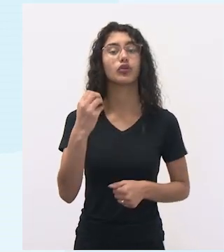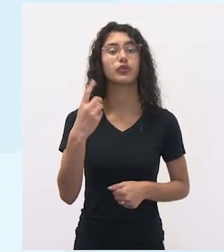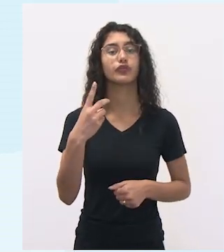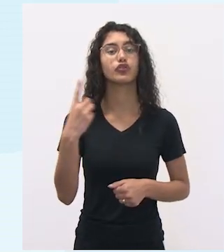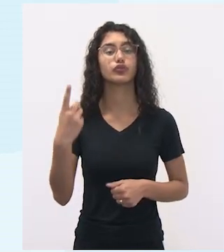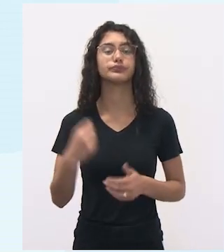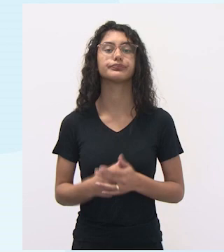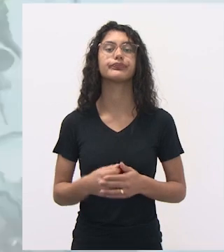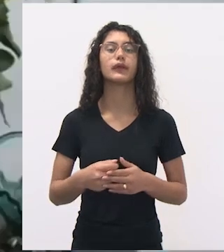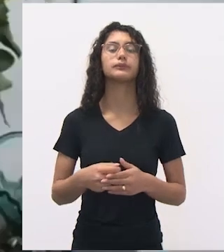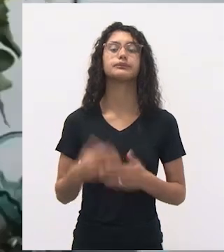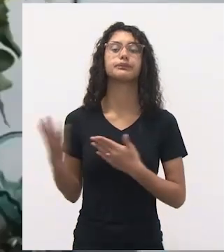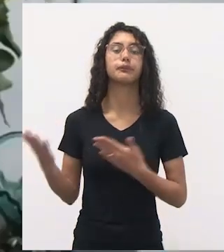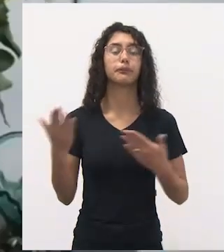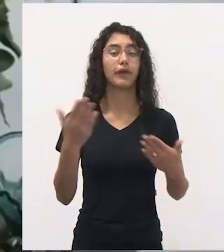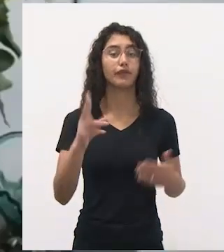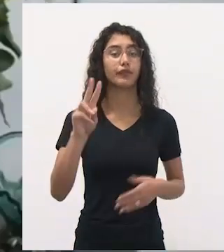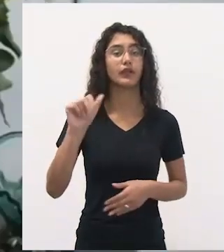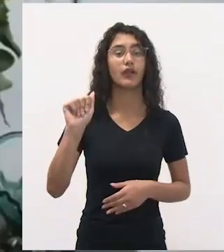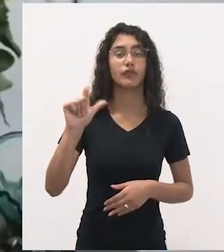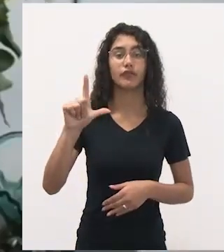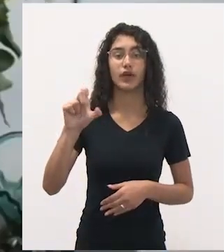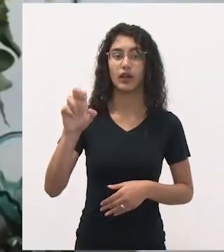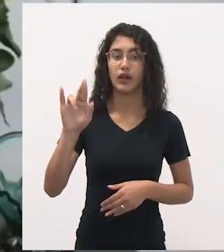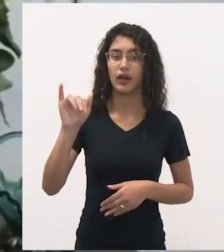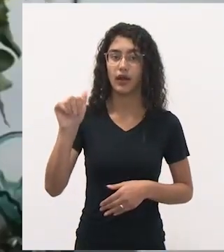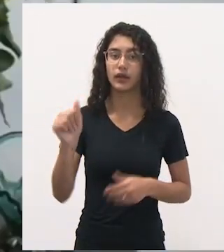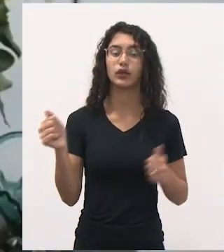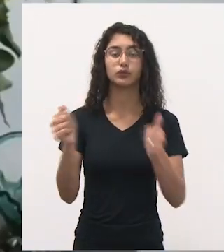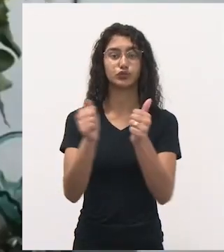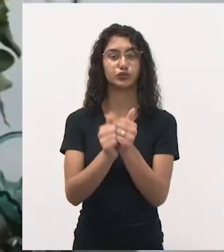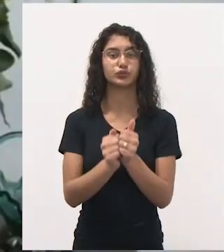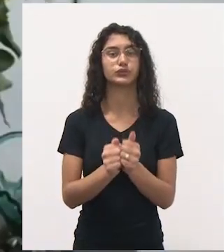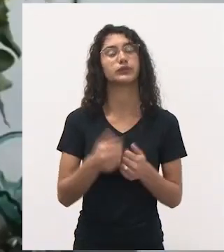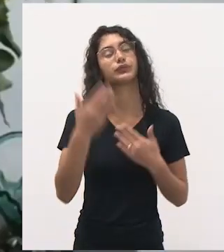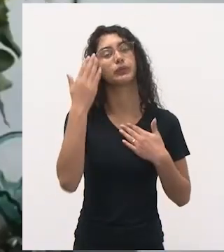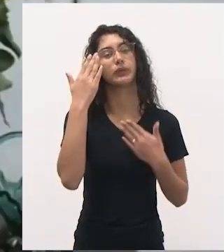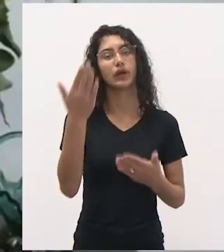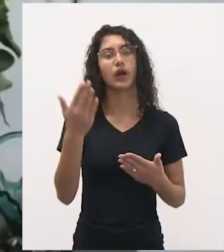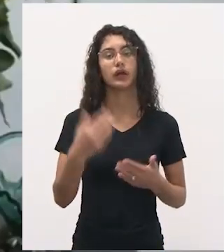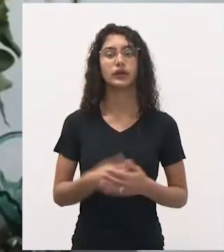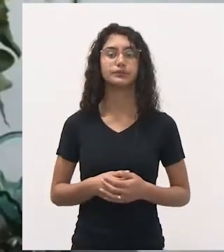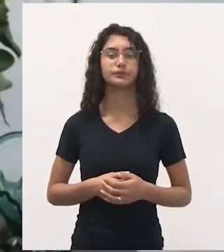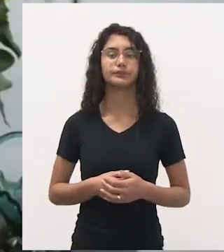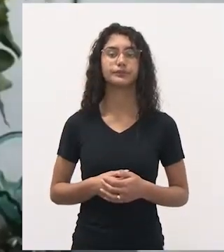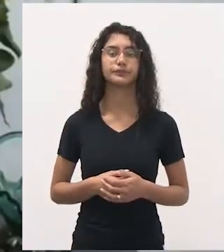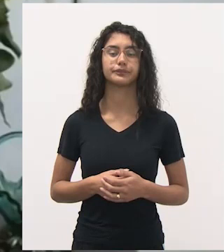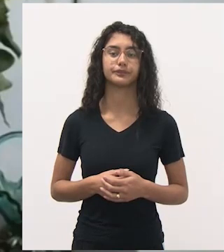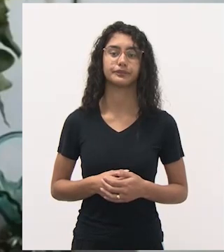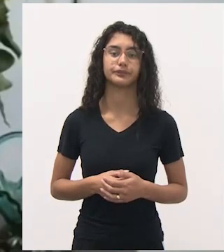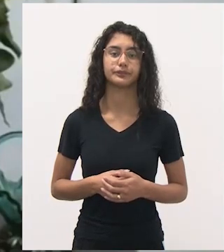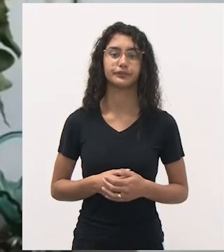estarmos juntas, muito obrigada por estarmos aqui nessa manhã. Então, vamos lá.